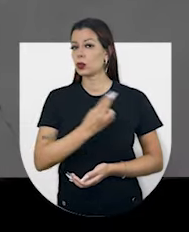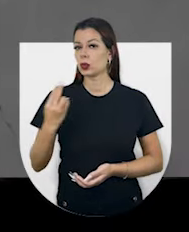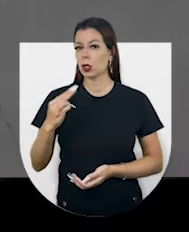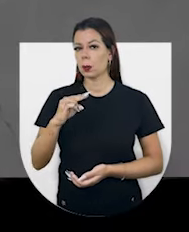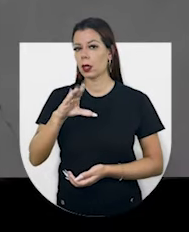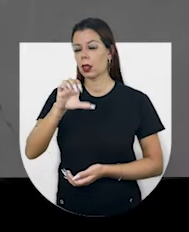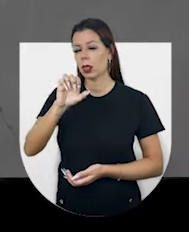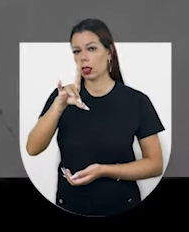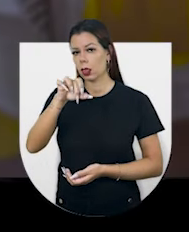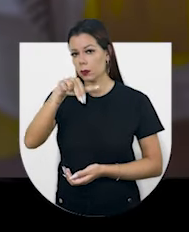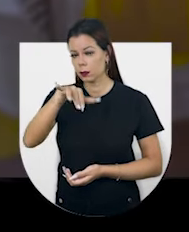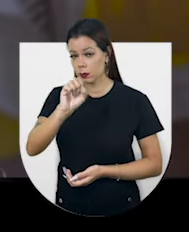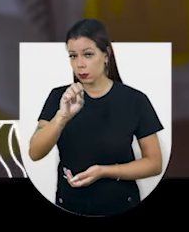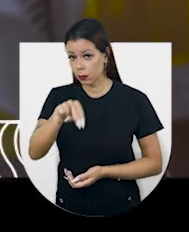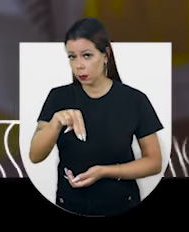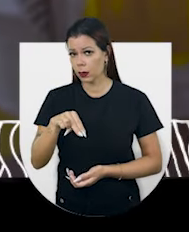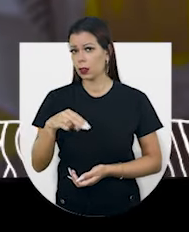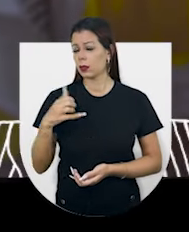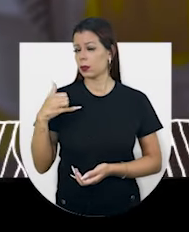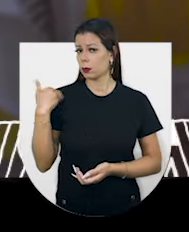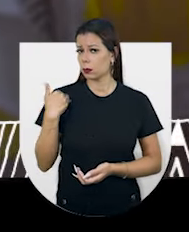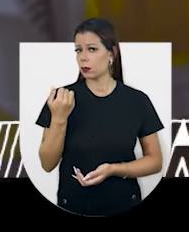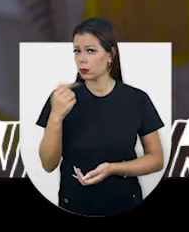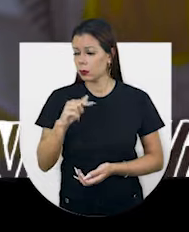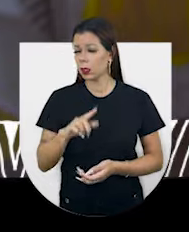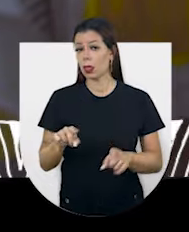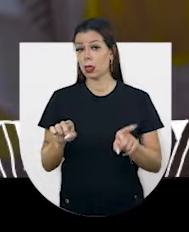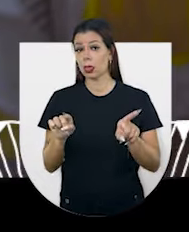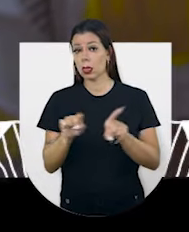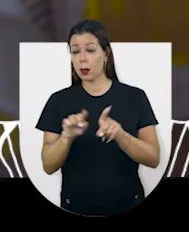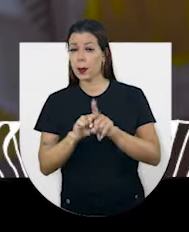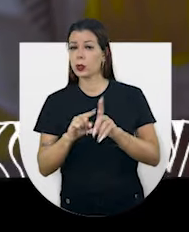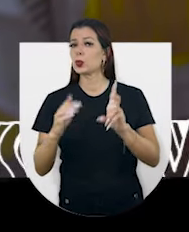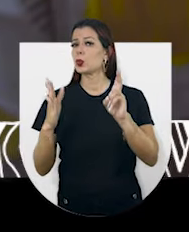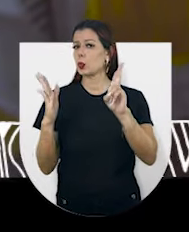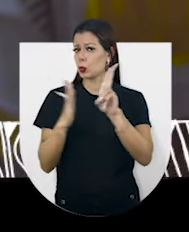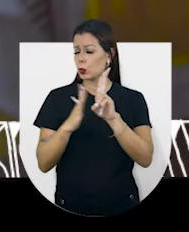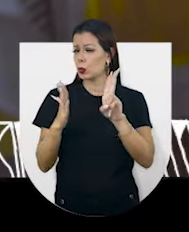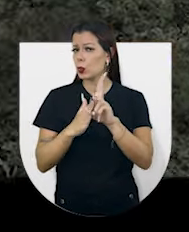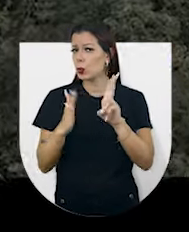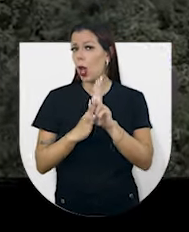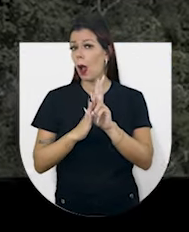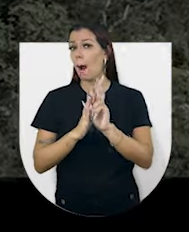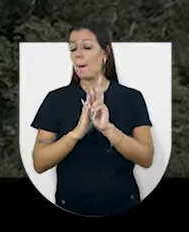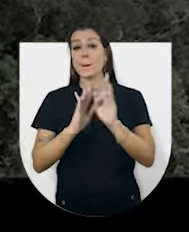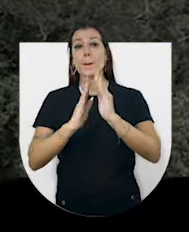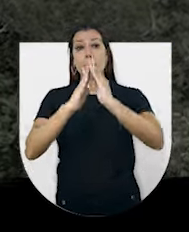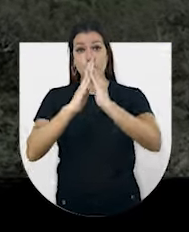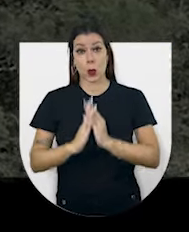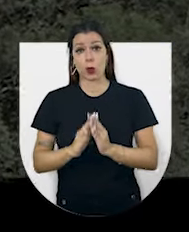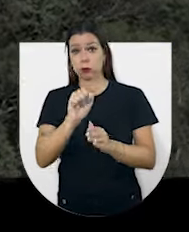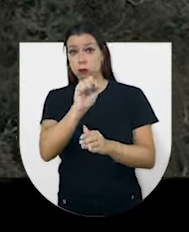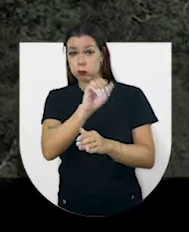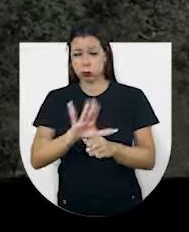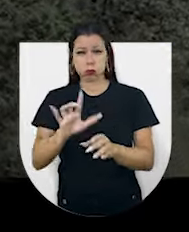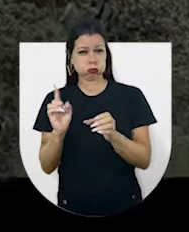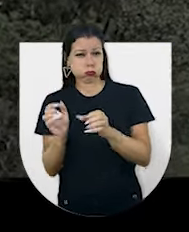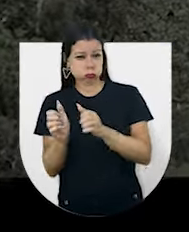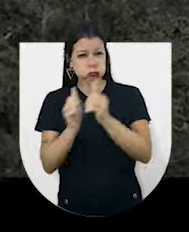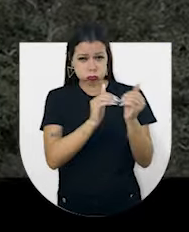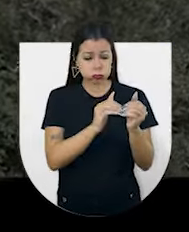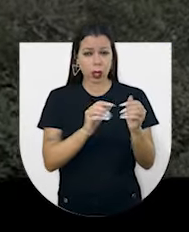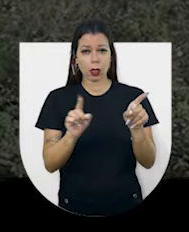Meu nome é Edenilson Dias Delgado, tenho 27 anos, sou indígena terena, moro em Anastácio, Mato Grosso do